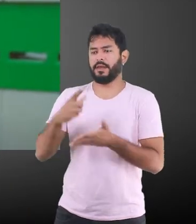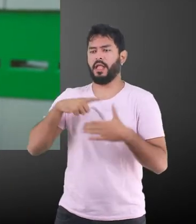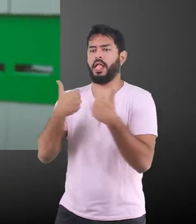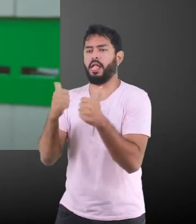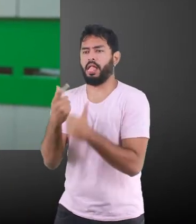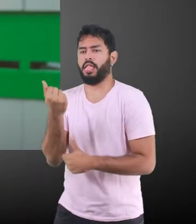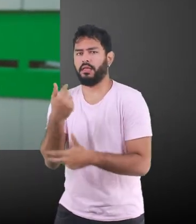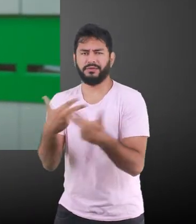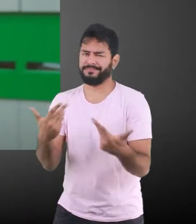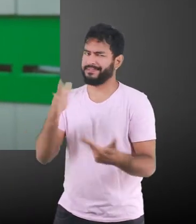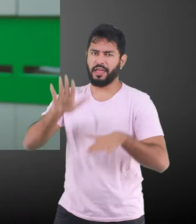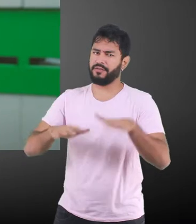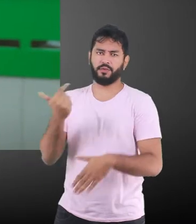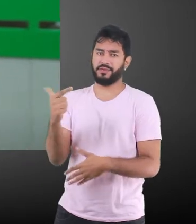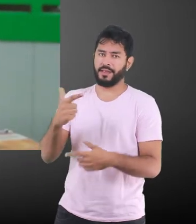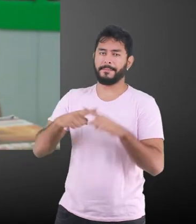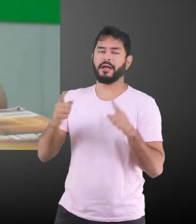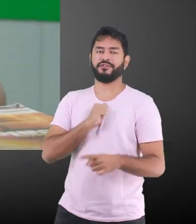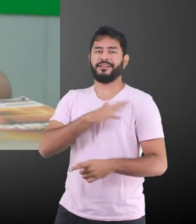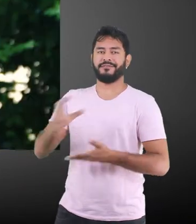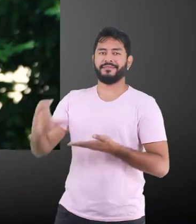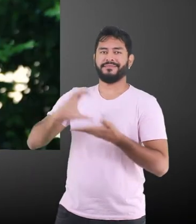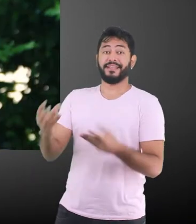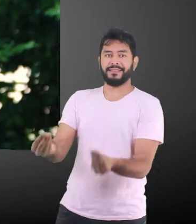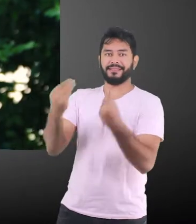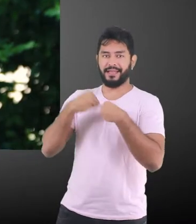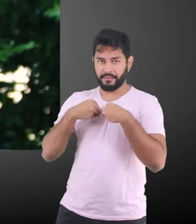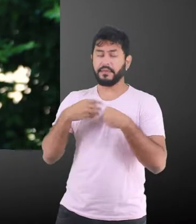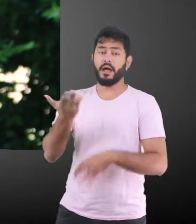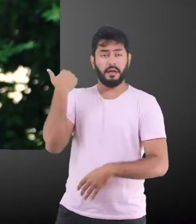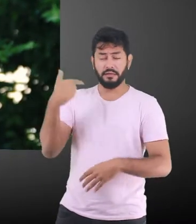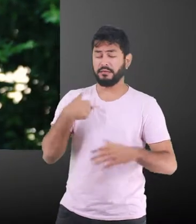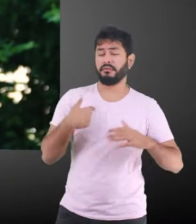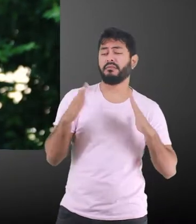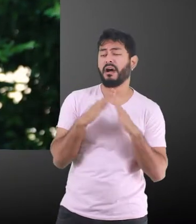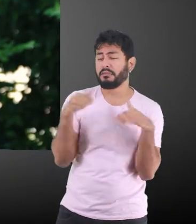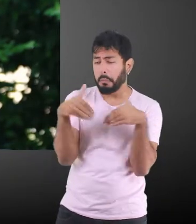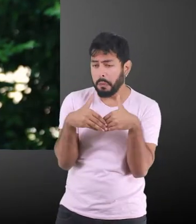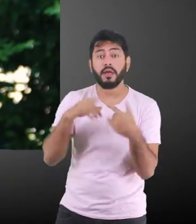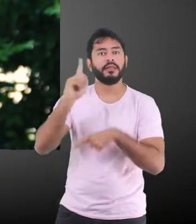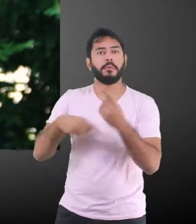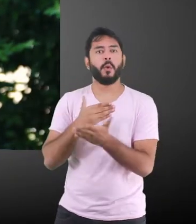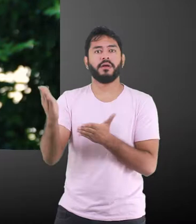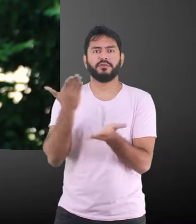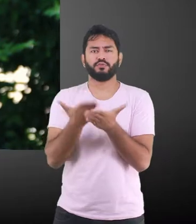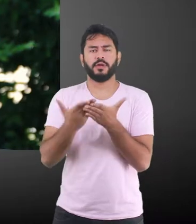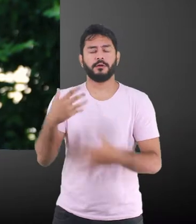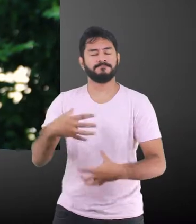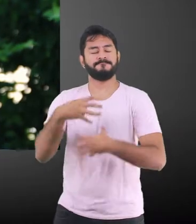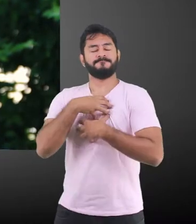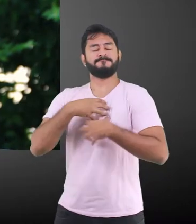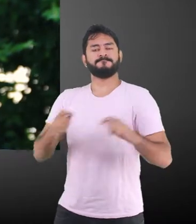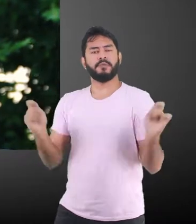dinheiro do transporte para vir. E assim, eu era muito doméstica, sabe? E depois que eu comecei a estudar, eu tô me sentindo